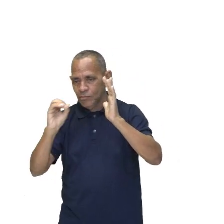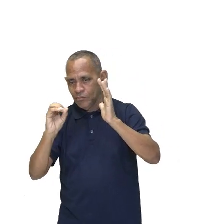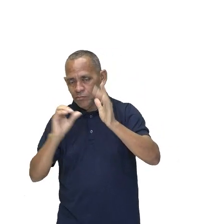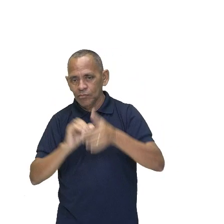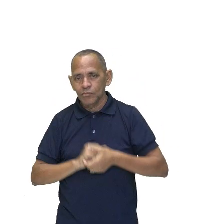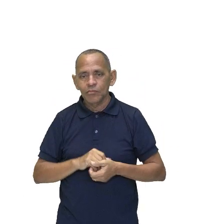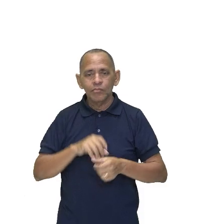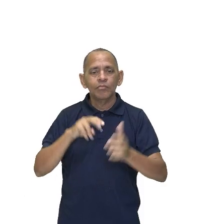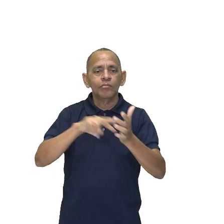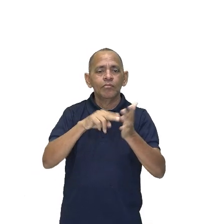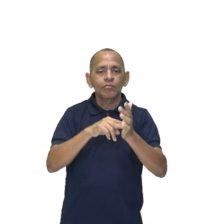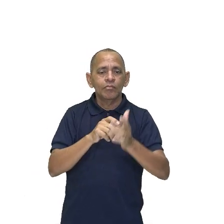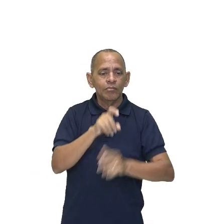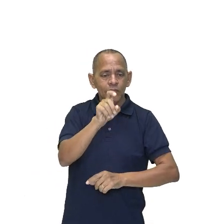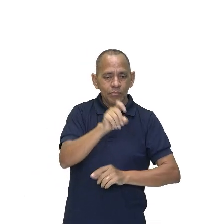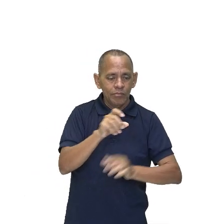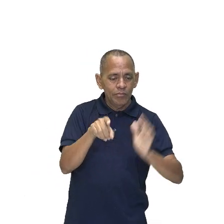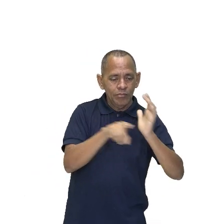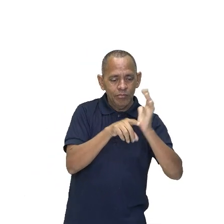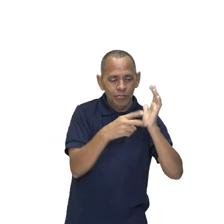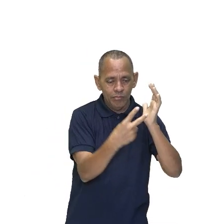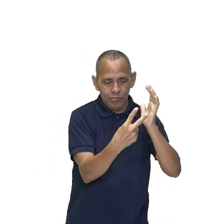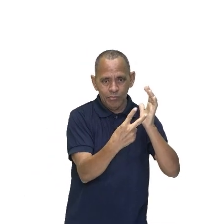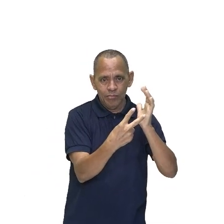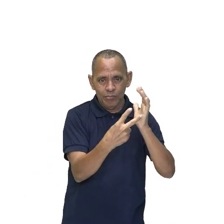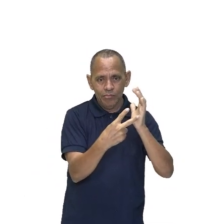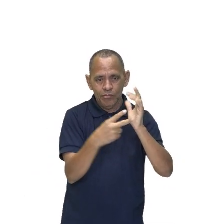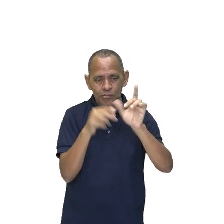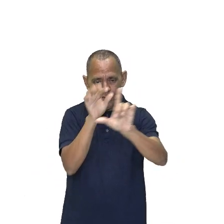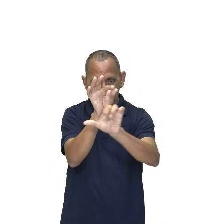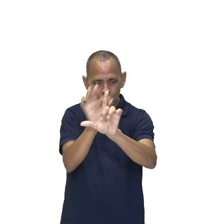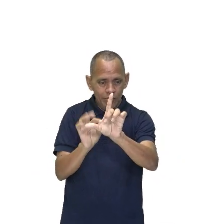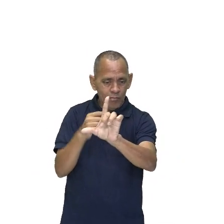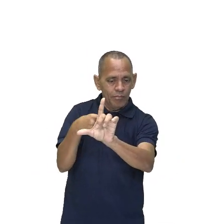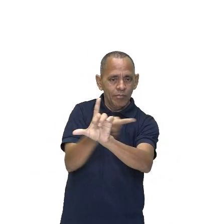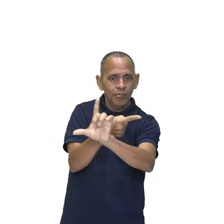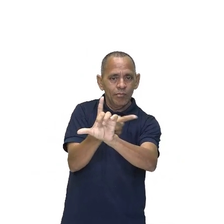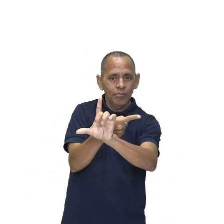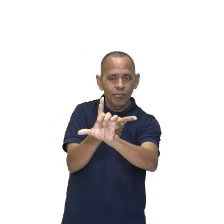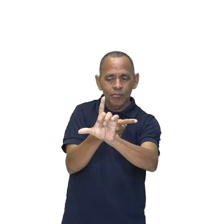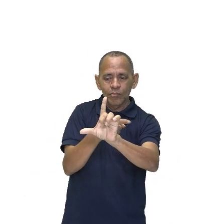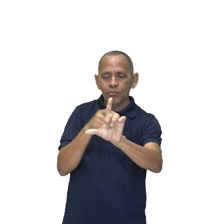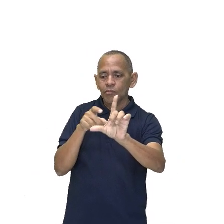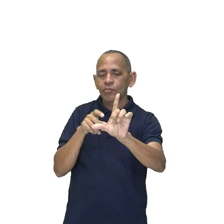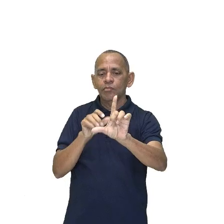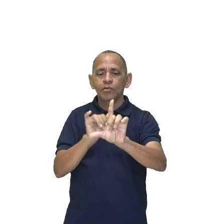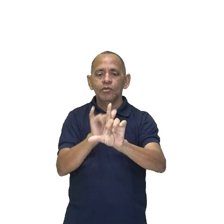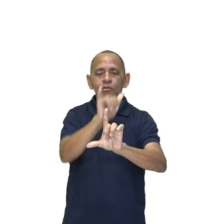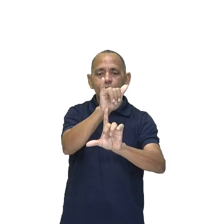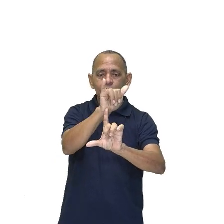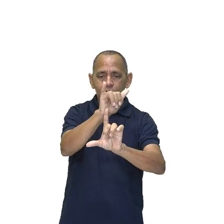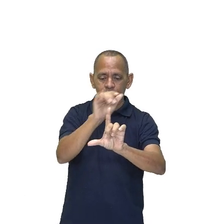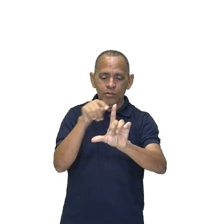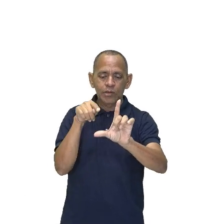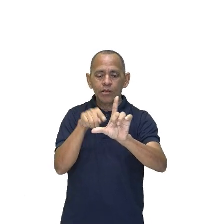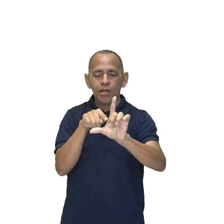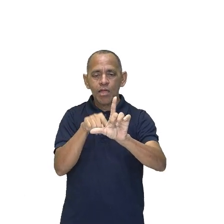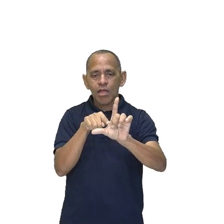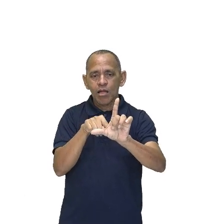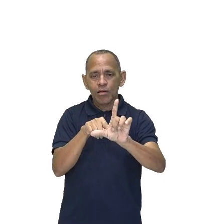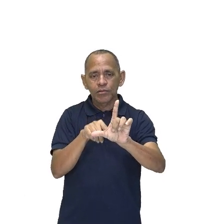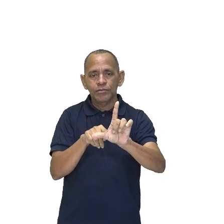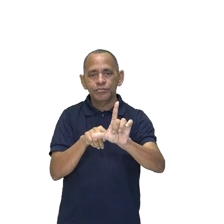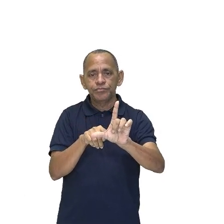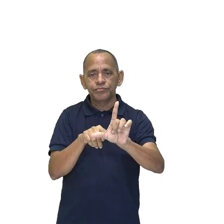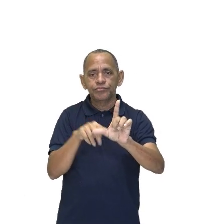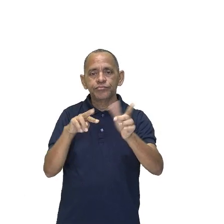menos 2, então vou parar lá no menos 2, tá? E o y é 0. Se o y é 0, significa